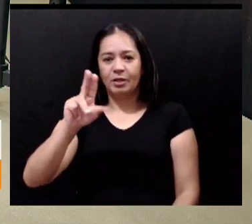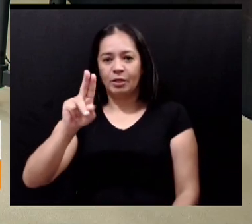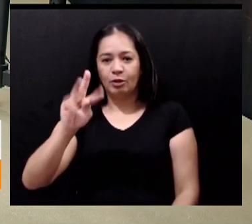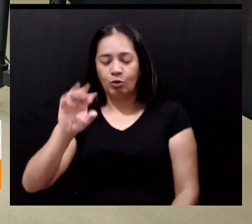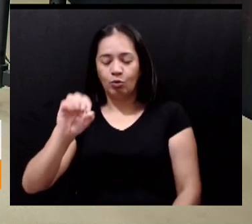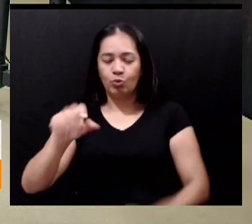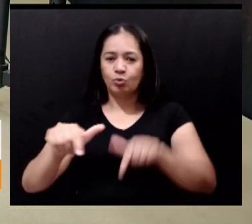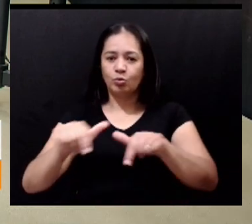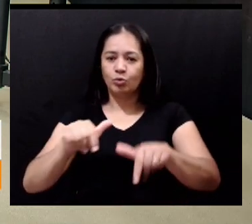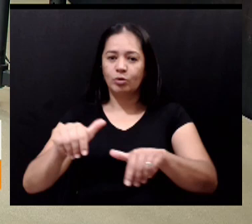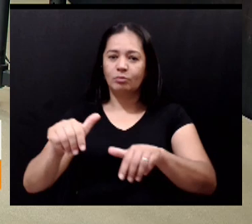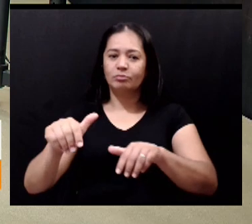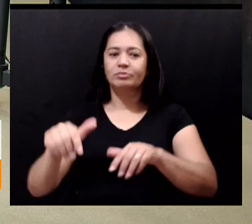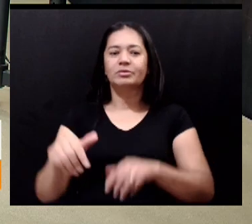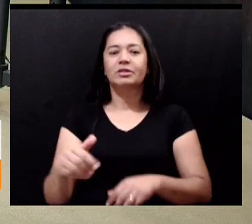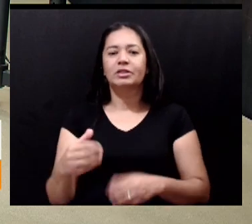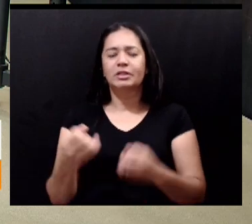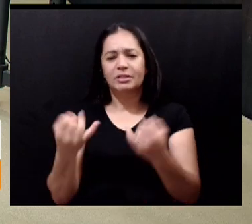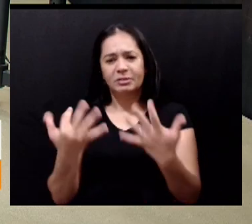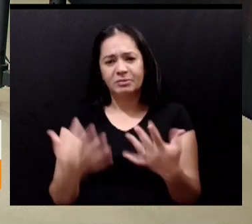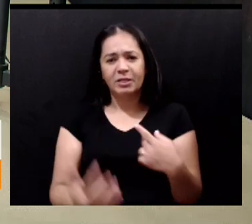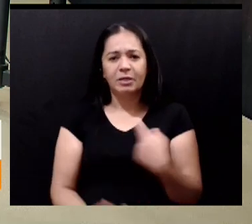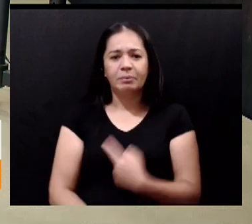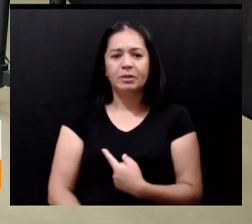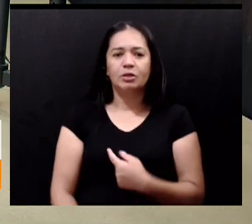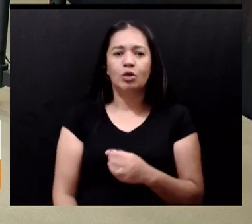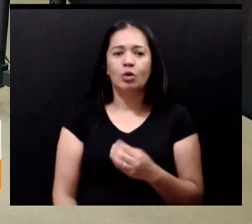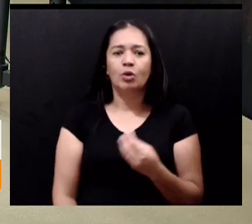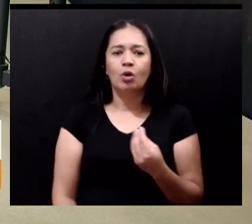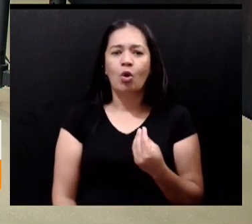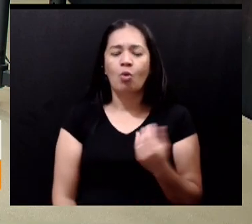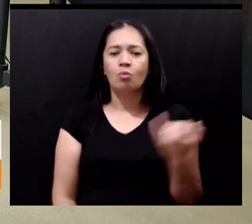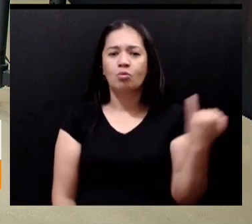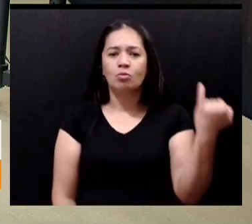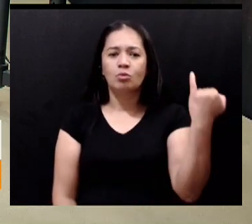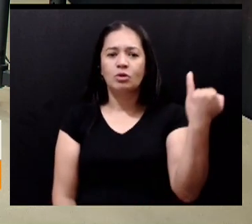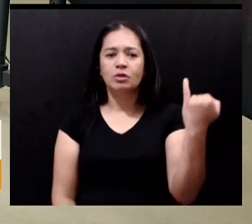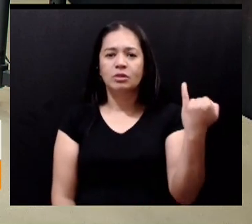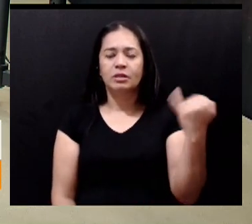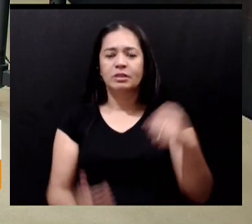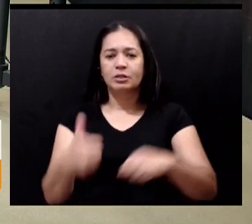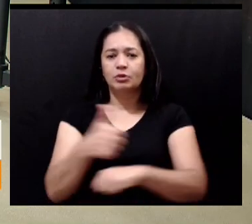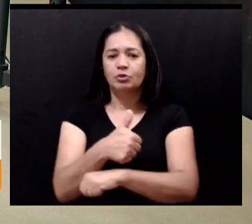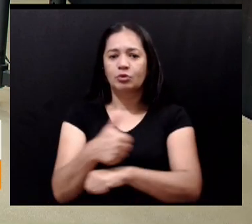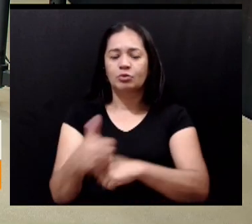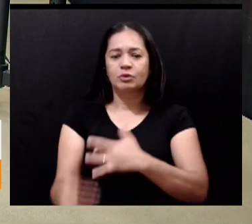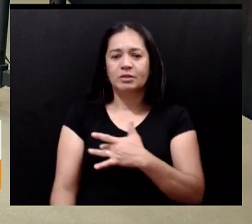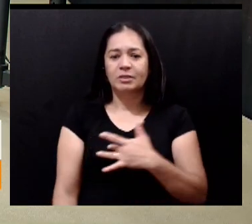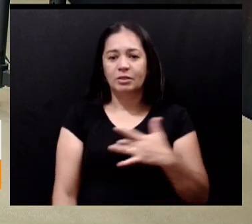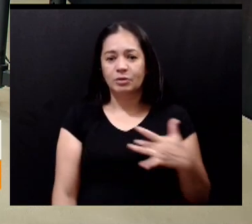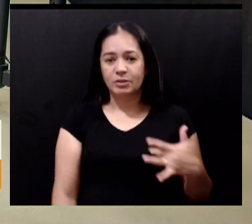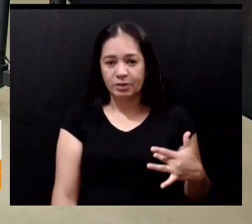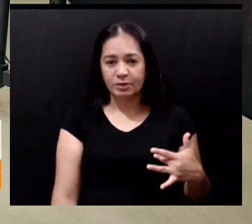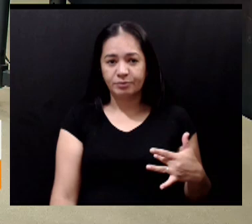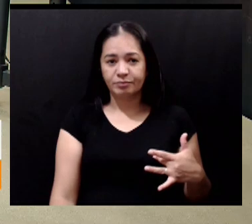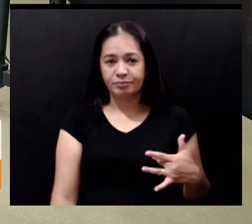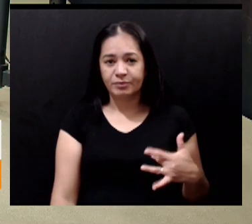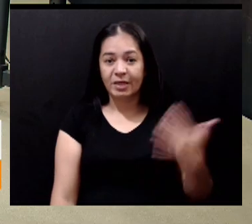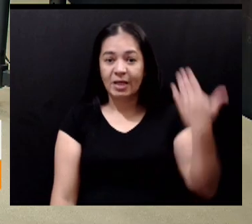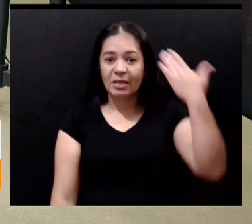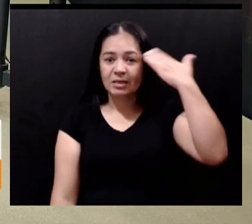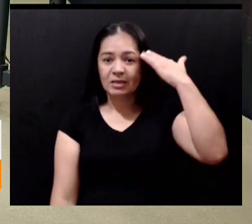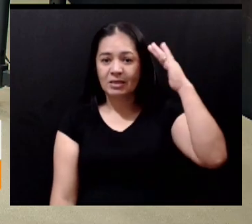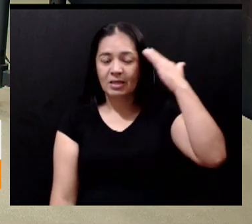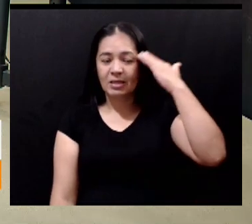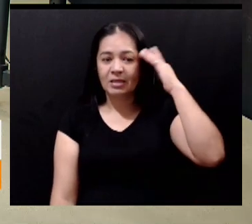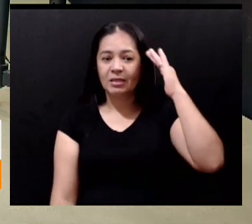gostaria que você explicasse para a gente a importância do profissional de saúde entender,